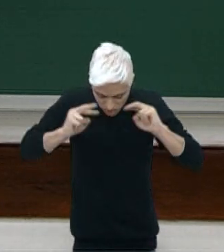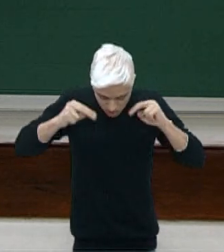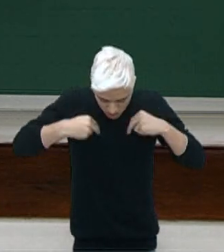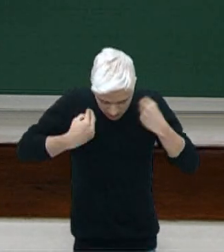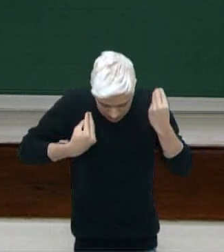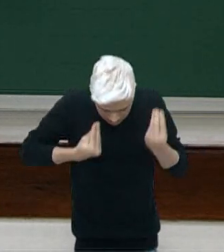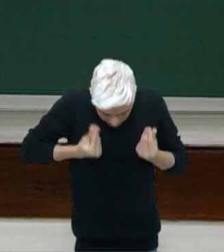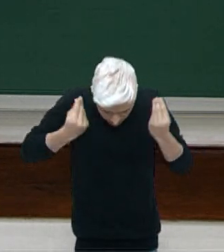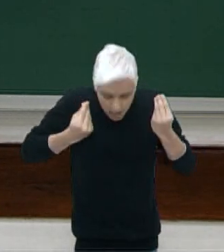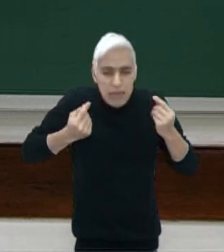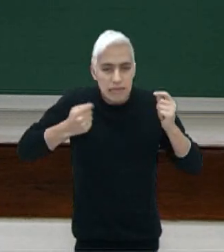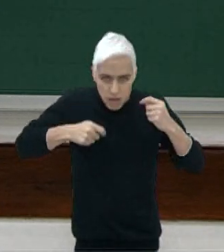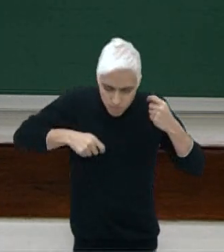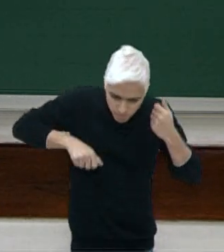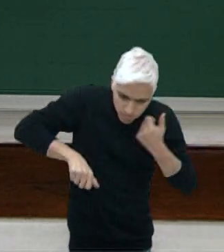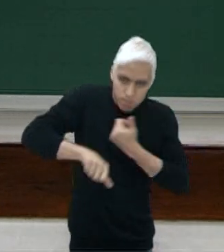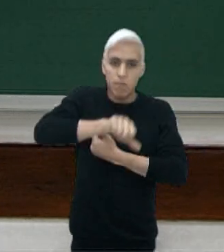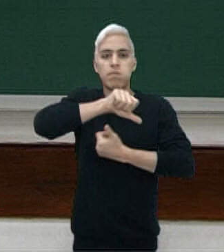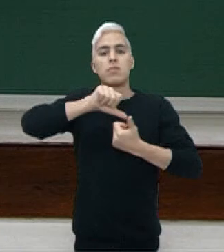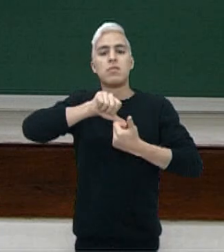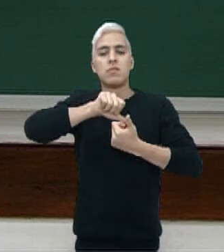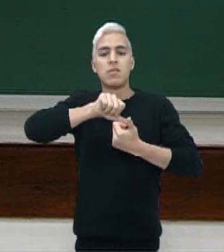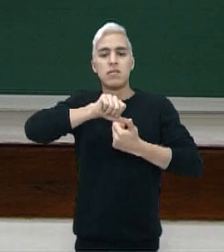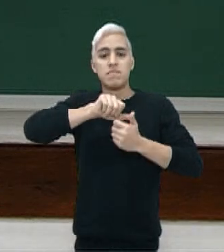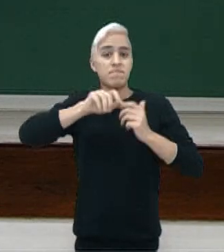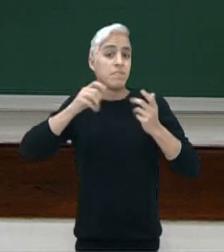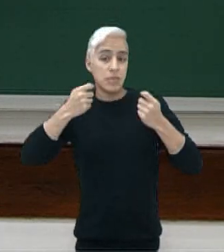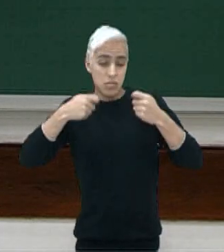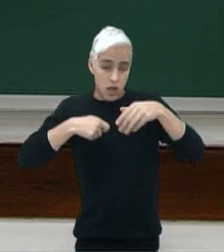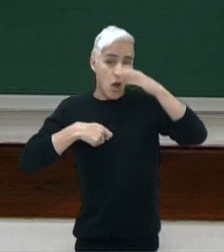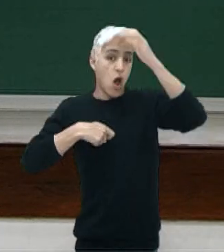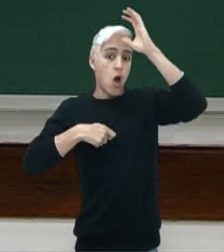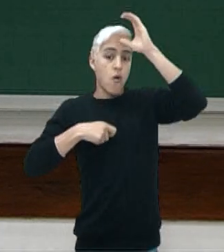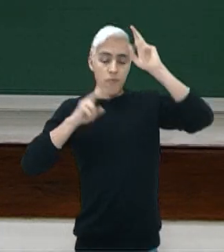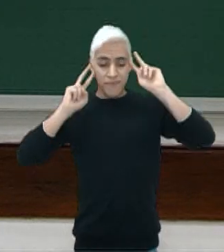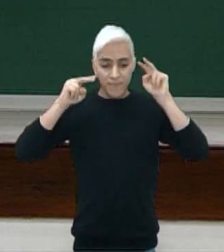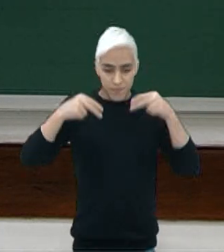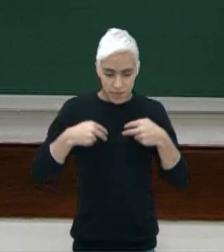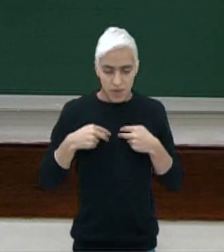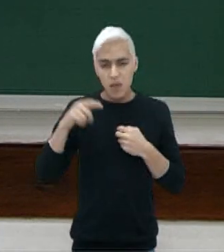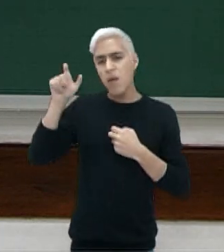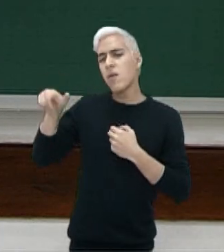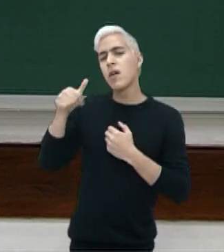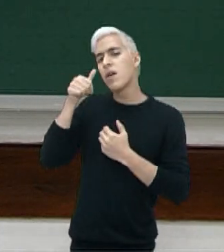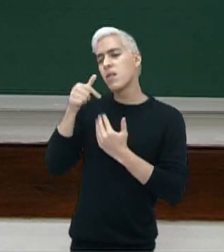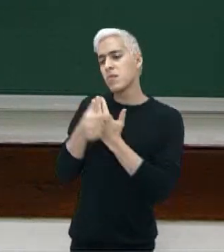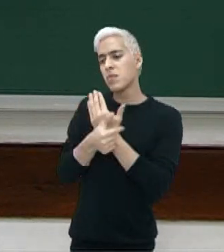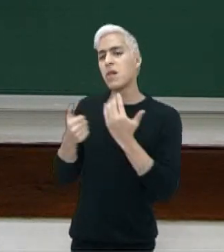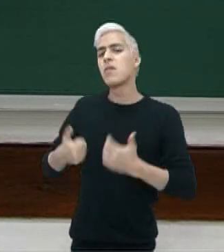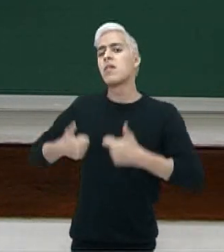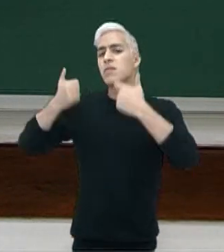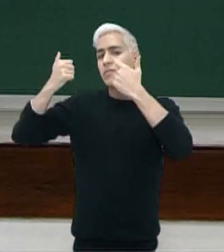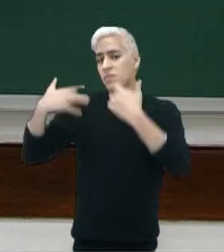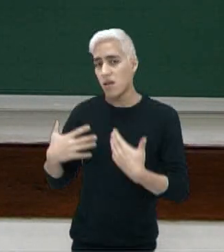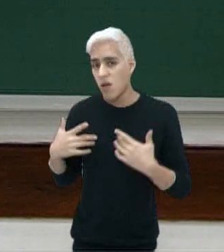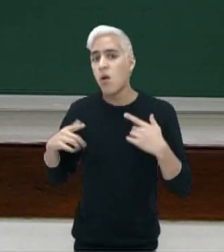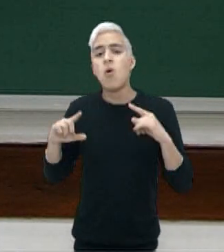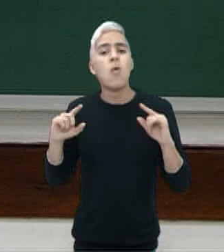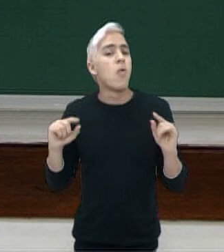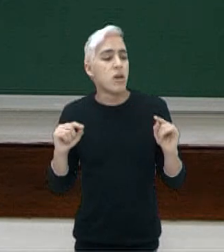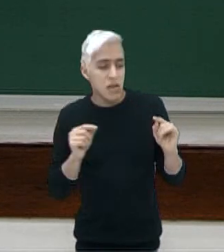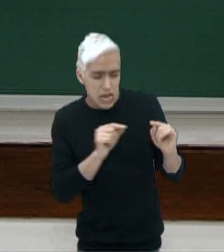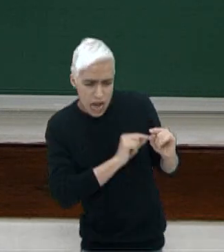estamos, nós podemos mudar a nossa condição, né? O que a Harriet está trazendo, né? Que